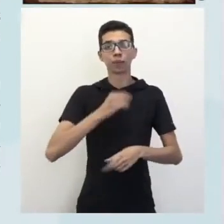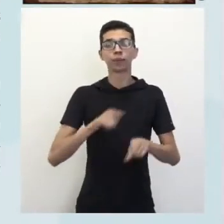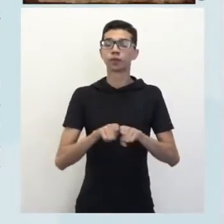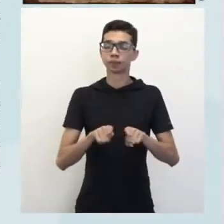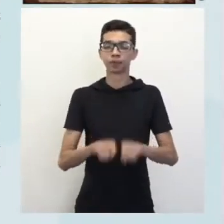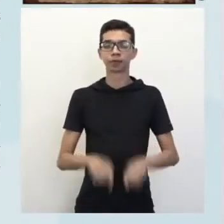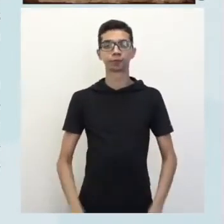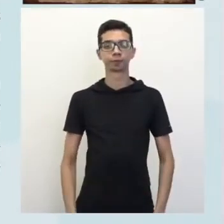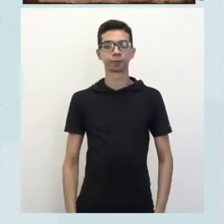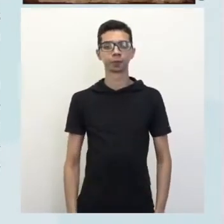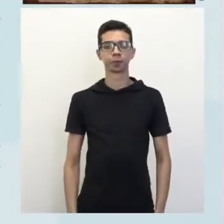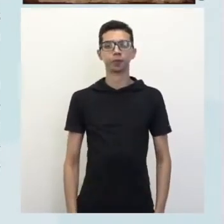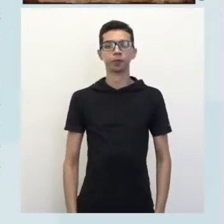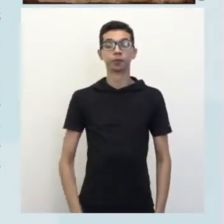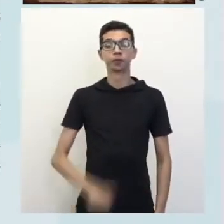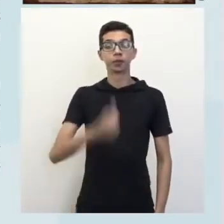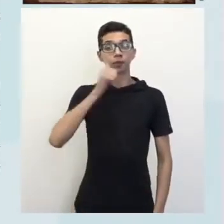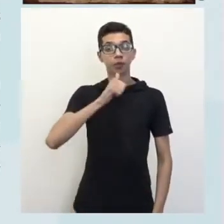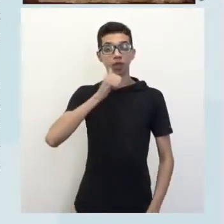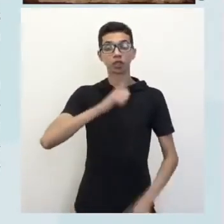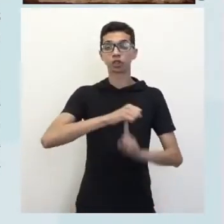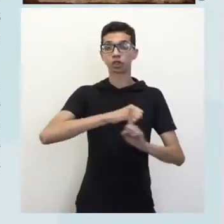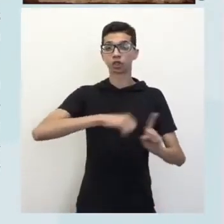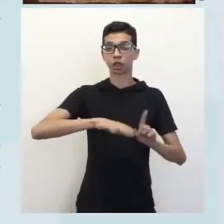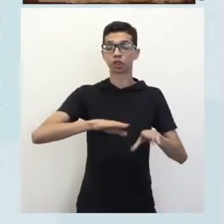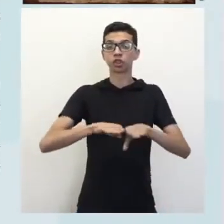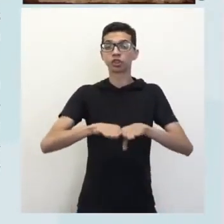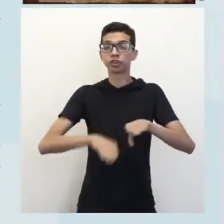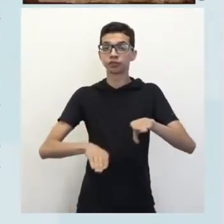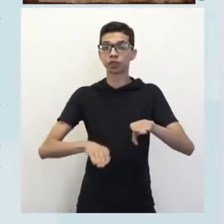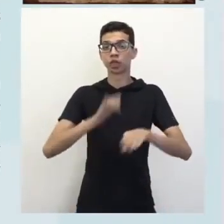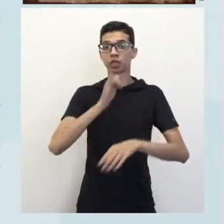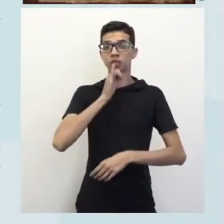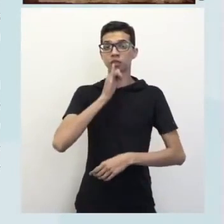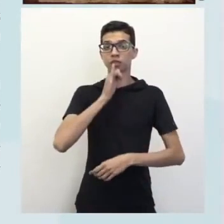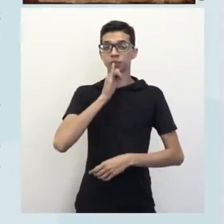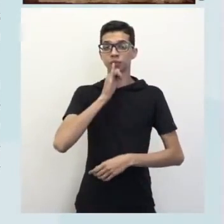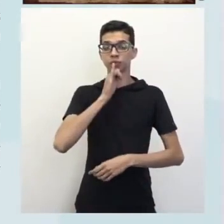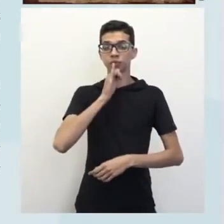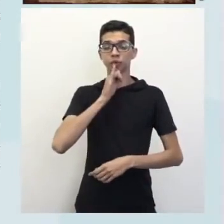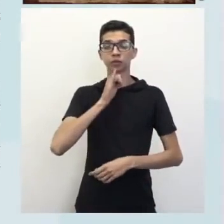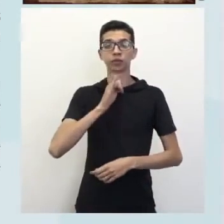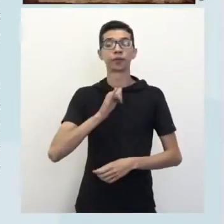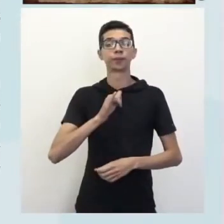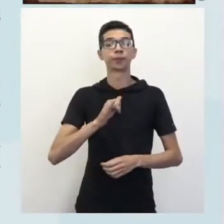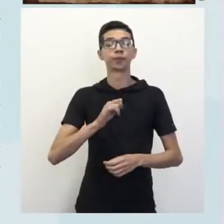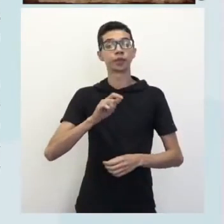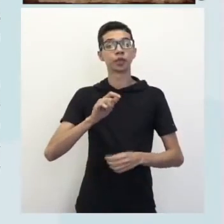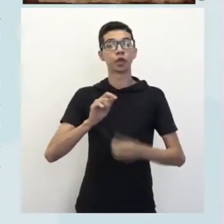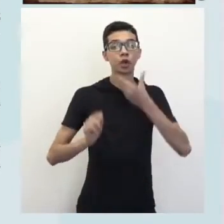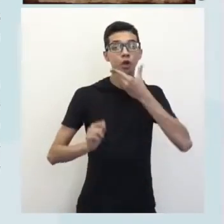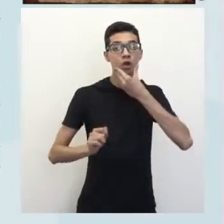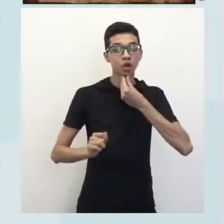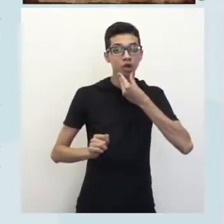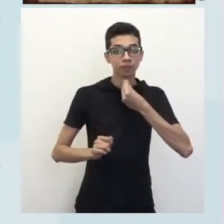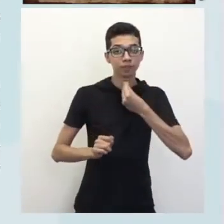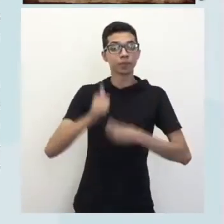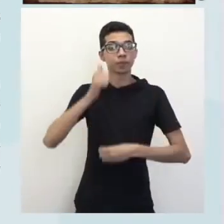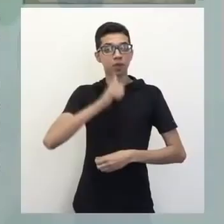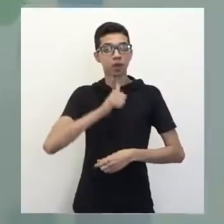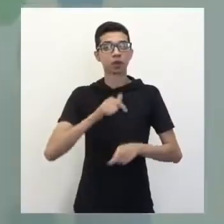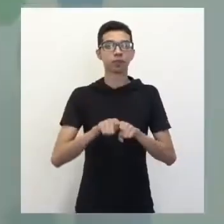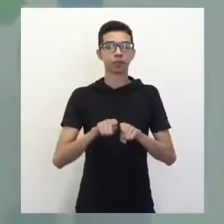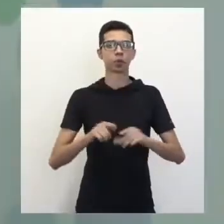só pode ter uma distinção social se isso for de interesse comum, ou seja, de interesse do homem e da mulher,